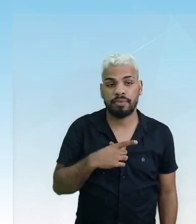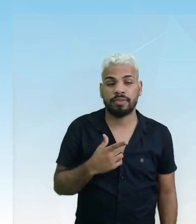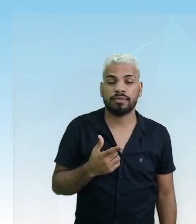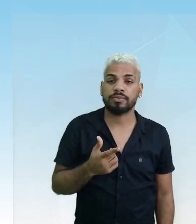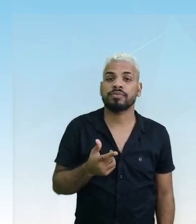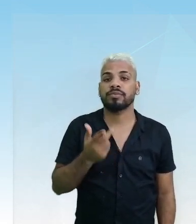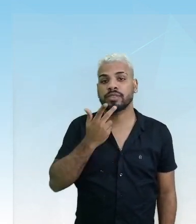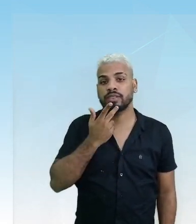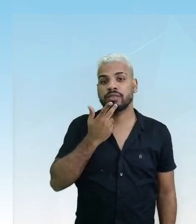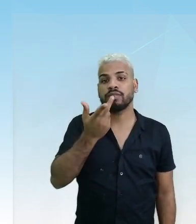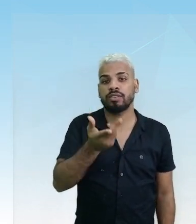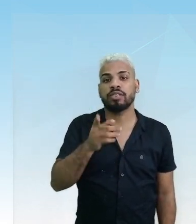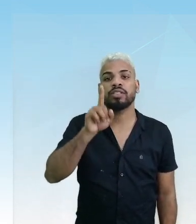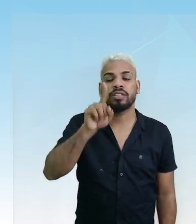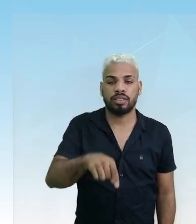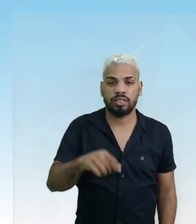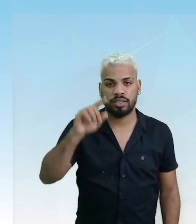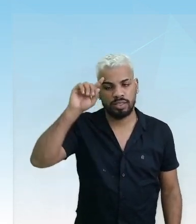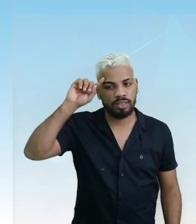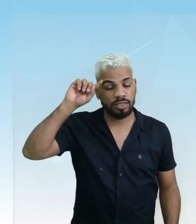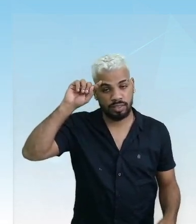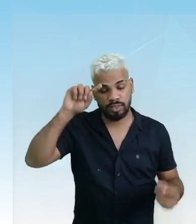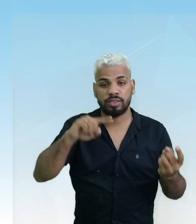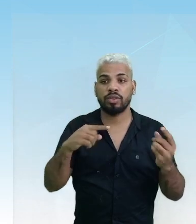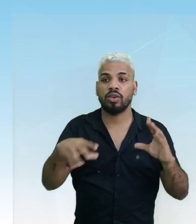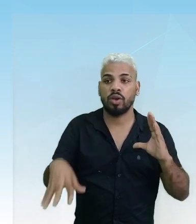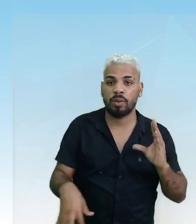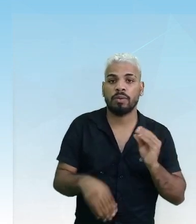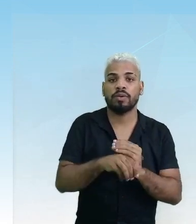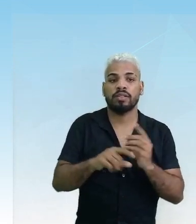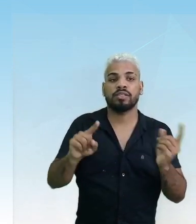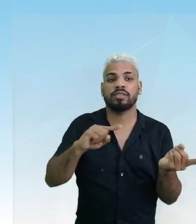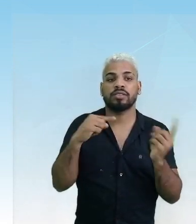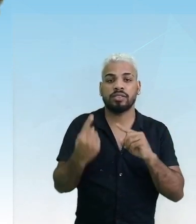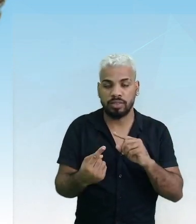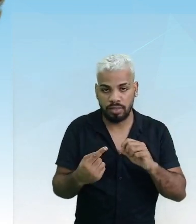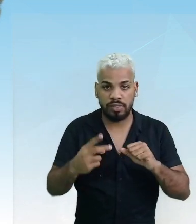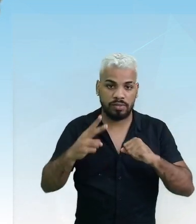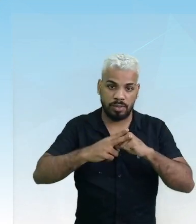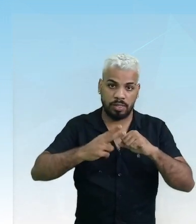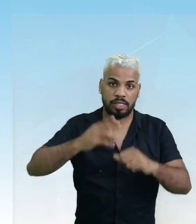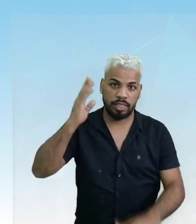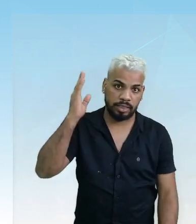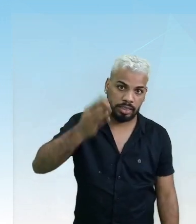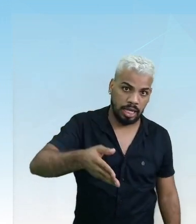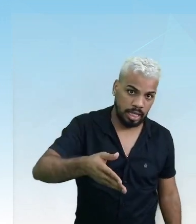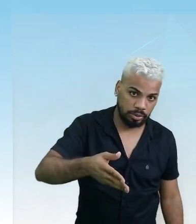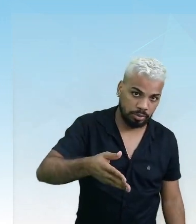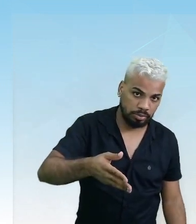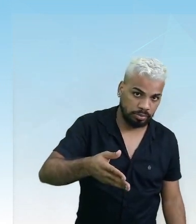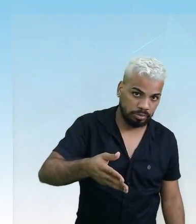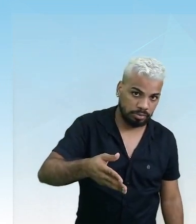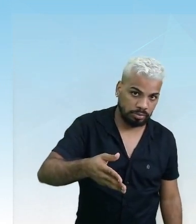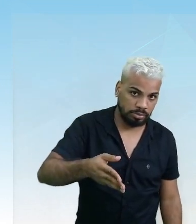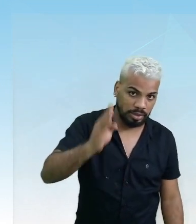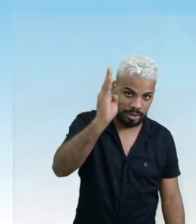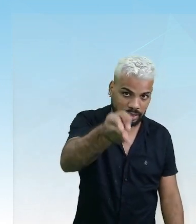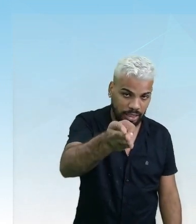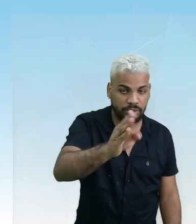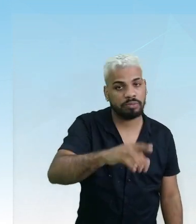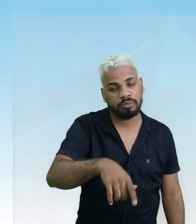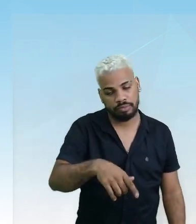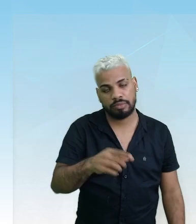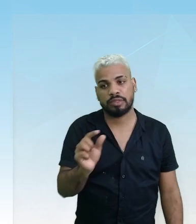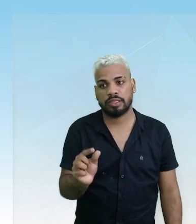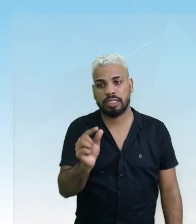como eu falei, que é a ordem invertida, os complementos, complemento verbal direto, objeto direto, sem